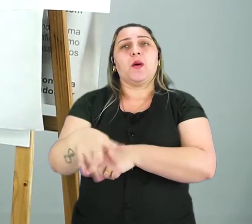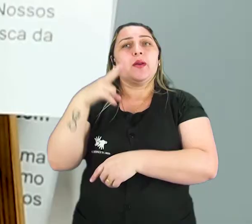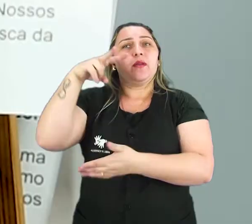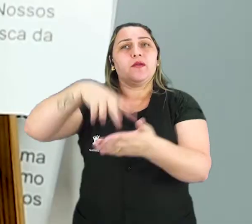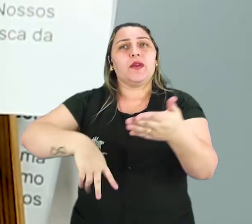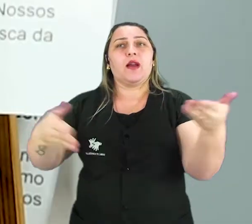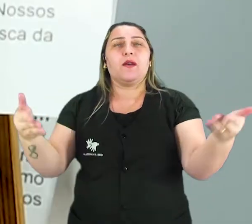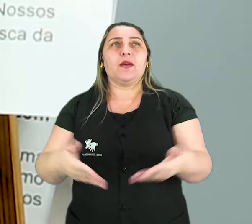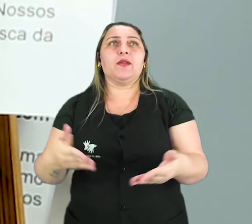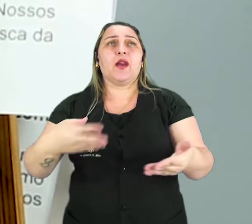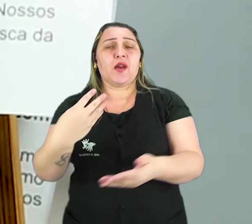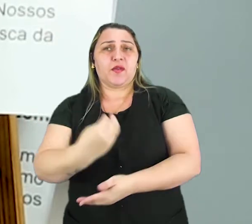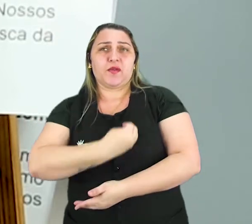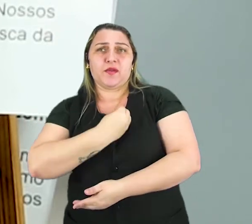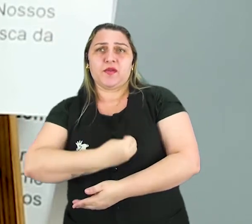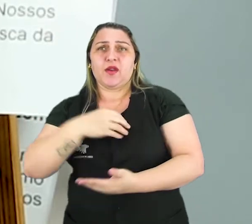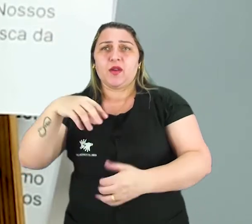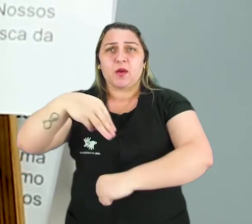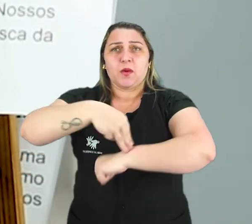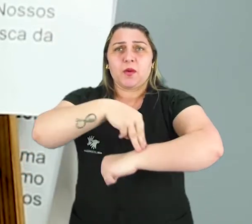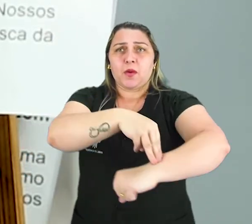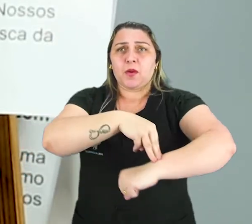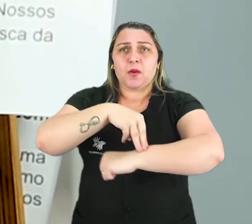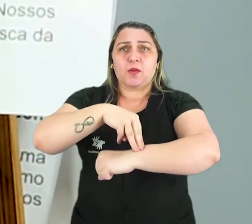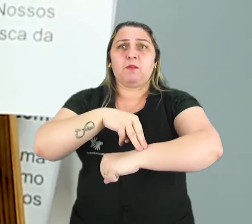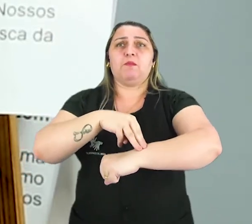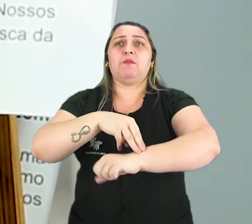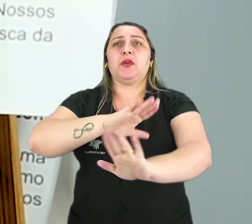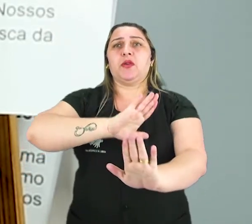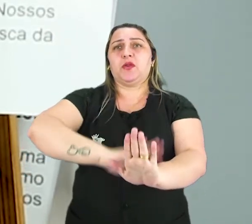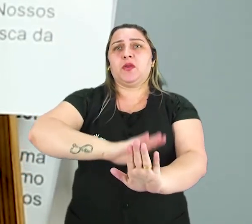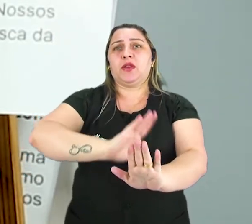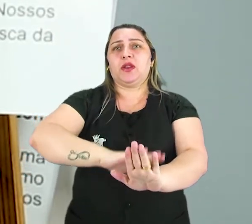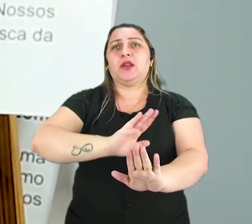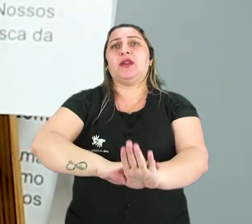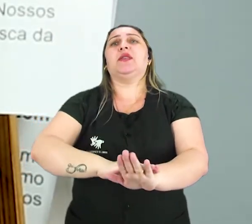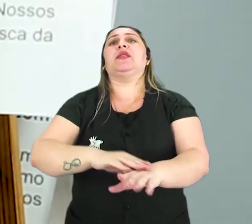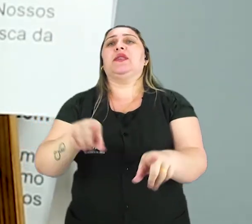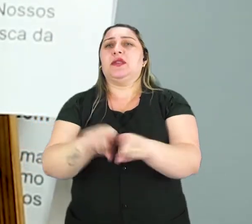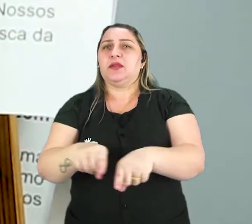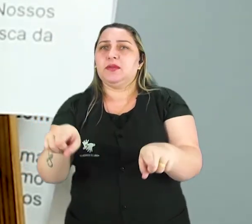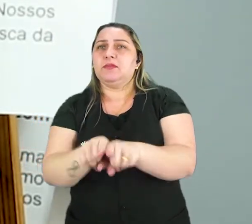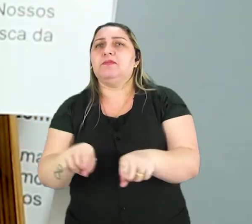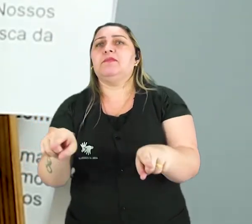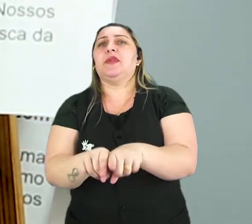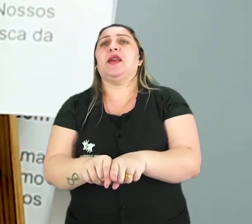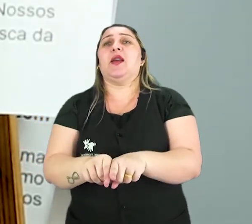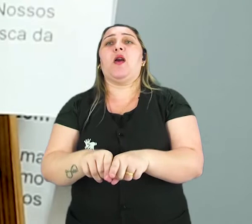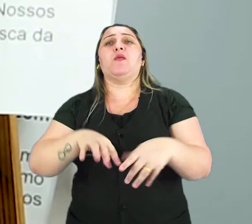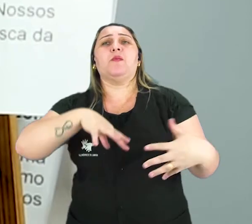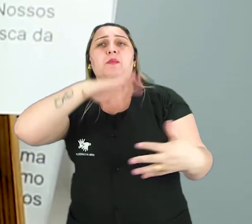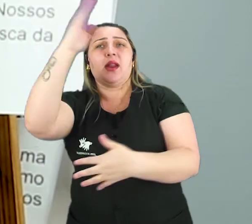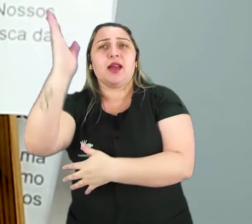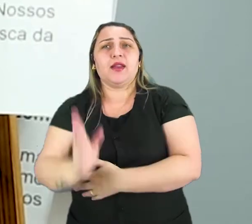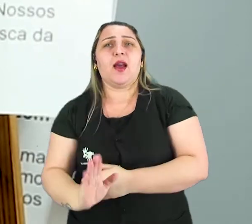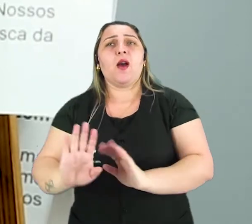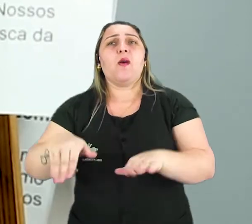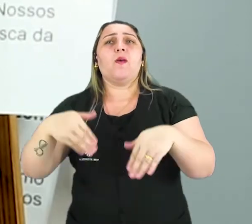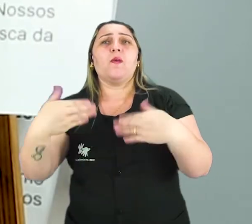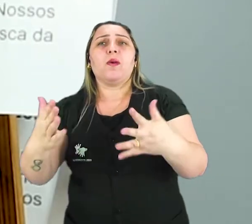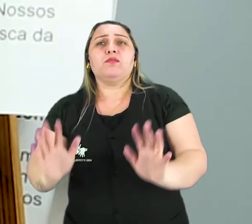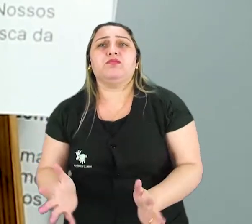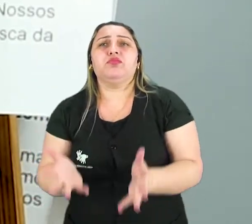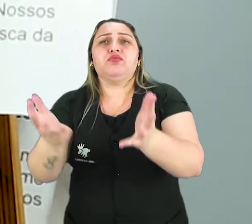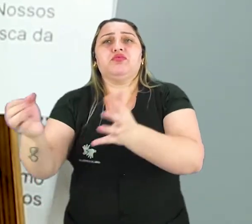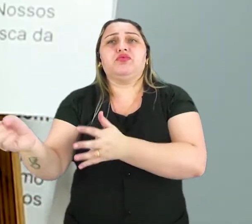agora. Vivemos um momento de intolerância também no Brasil. De que forma sua atuação pode despertar nas